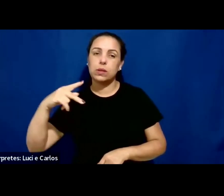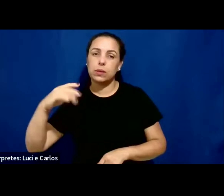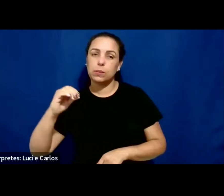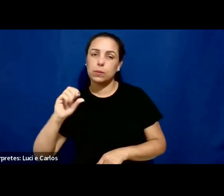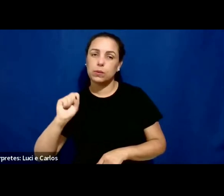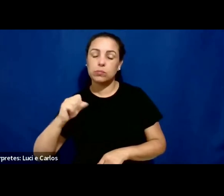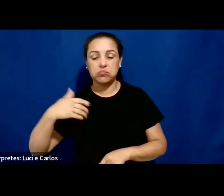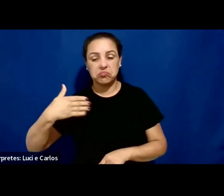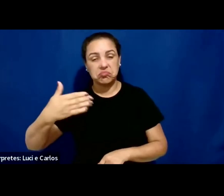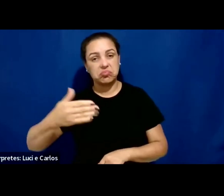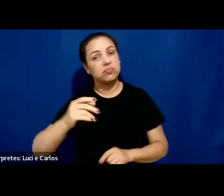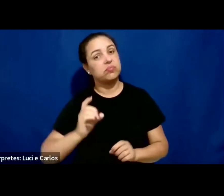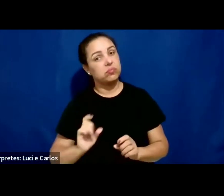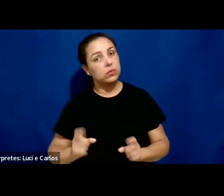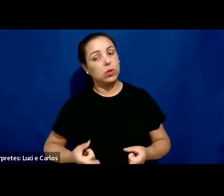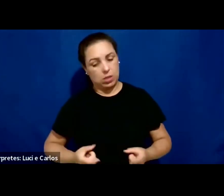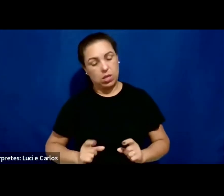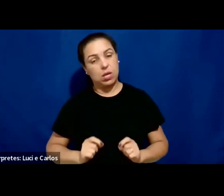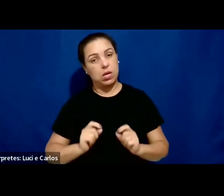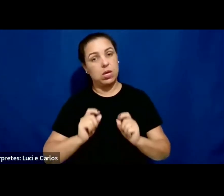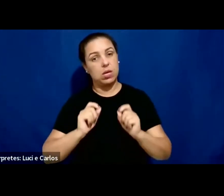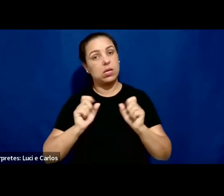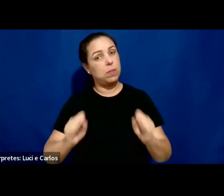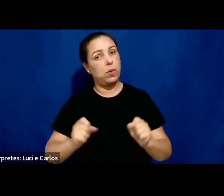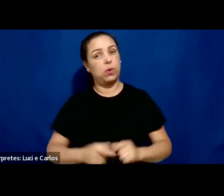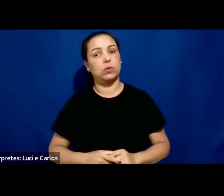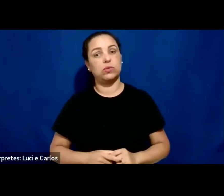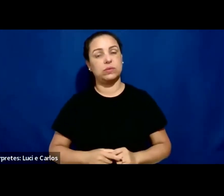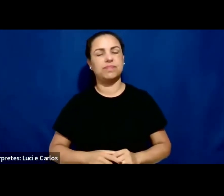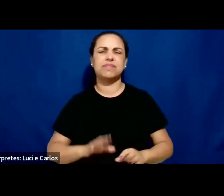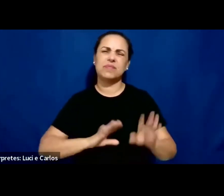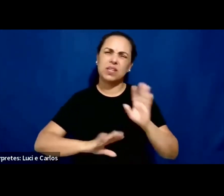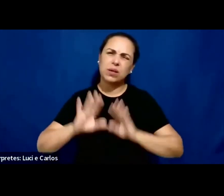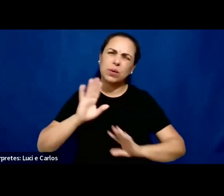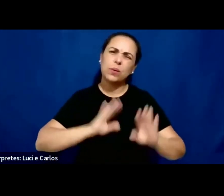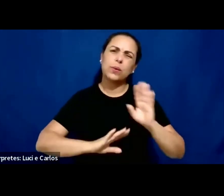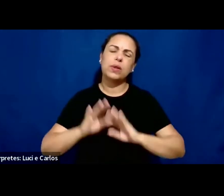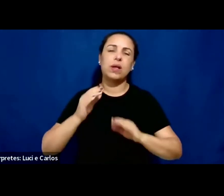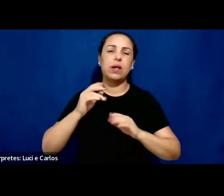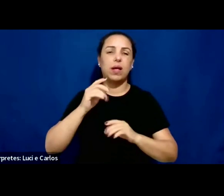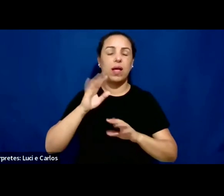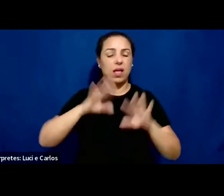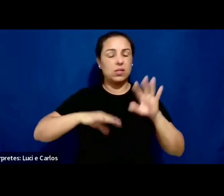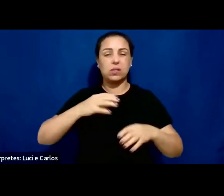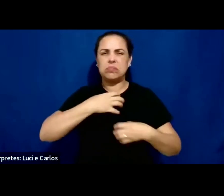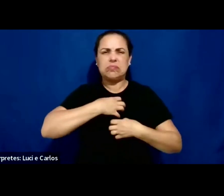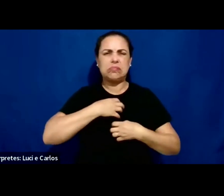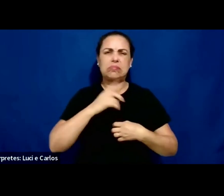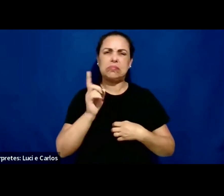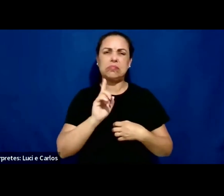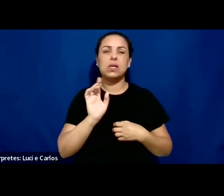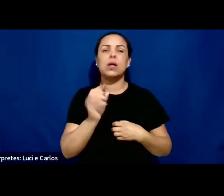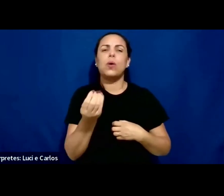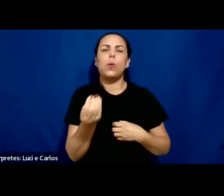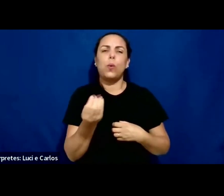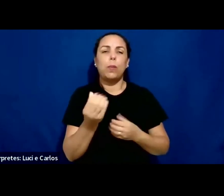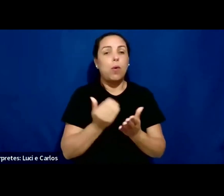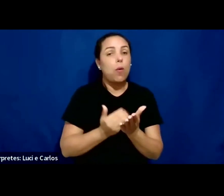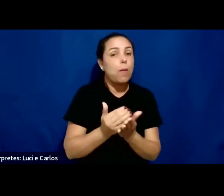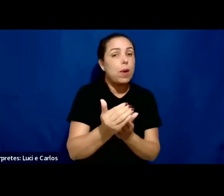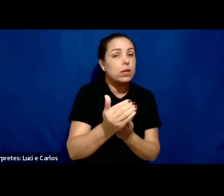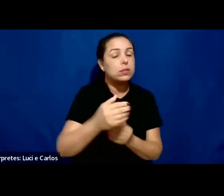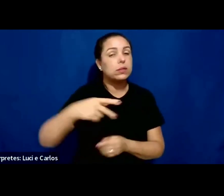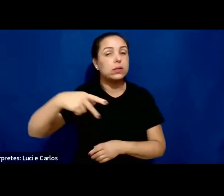Então, é preciso entender que os casos precoces, eles podem começar como pólipos. Os pólipos não